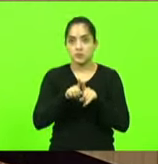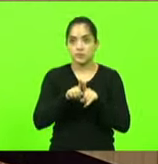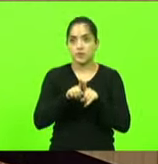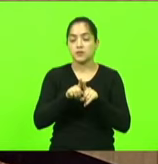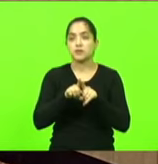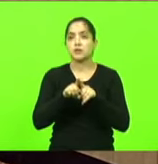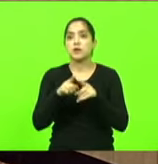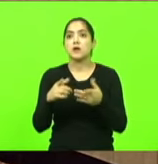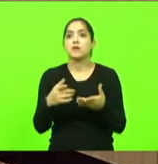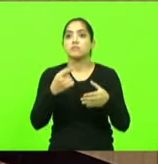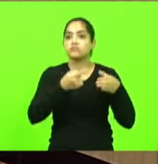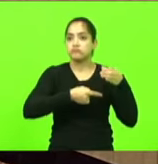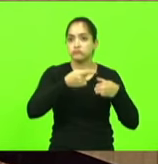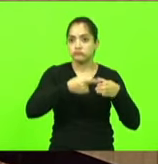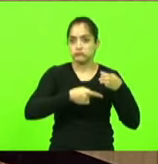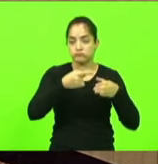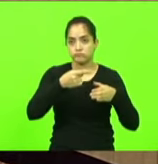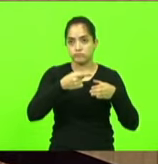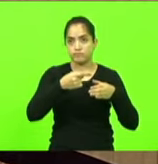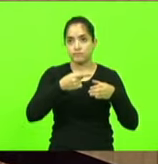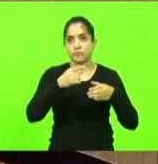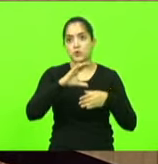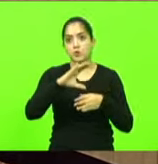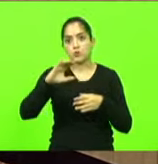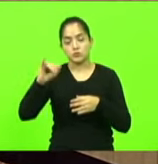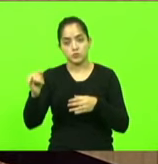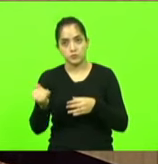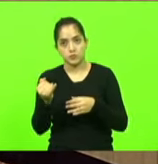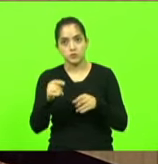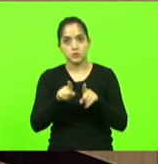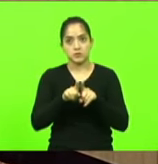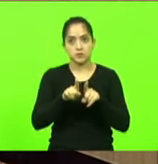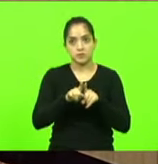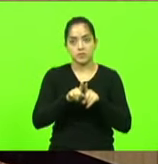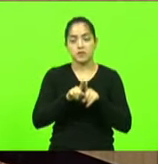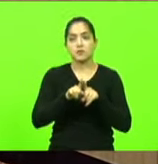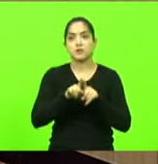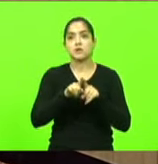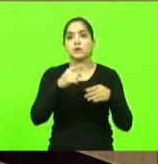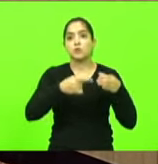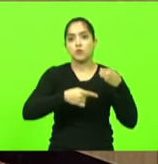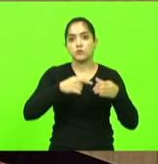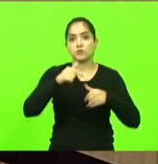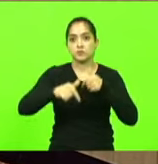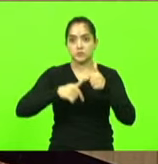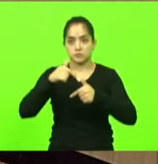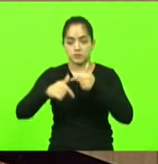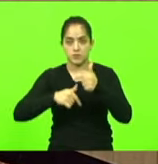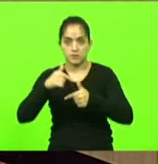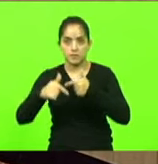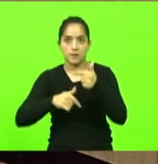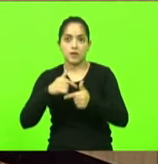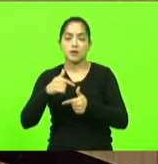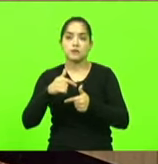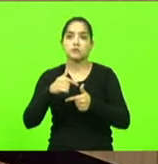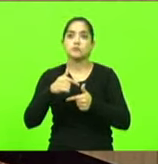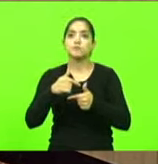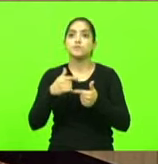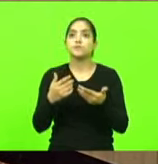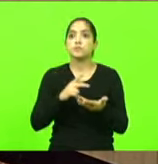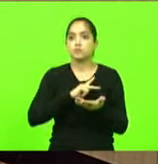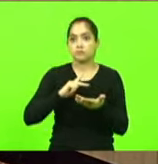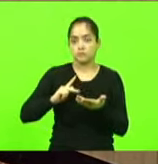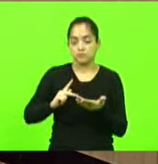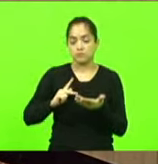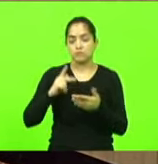Com pareceres favoráveis das comissões de Constituição e Justiça, Comissão de Trabalho, Administração e Serviço Público e Comissão de Economia,